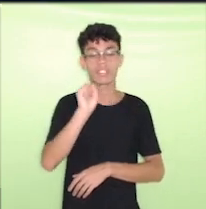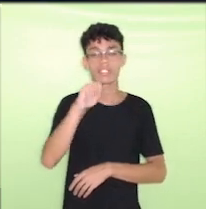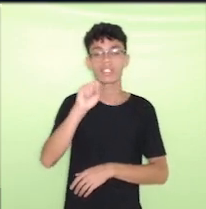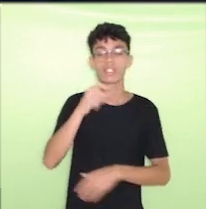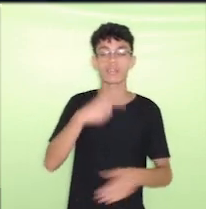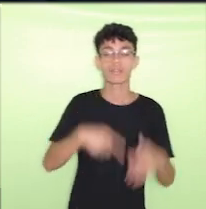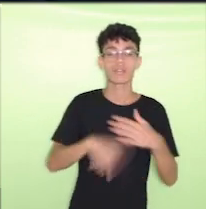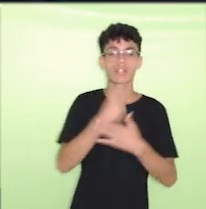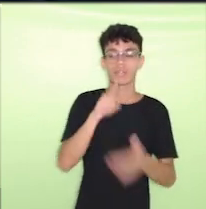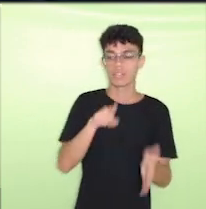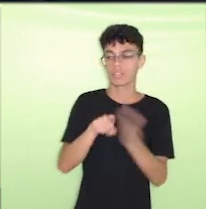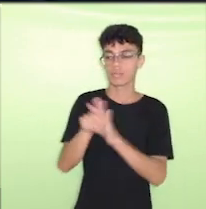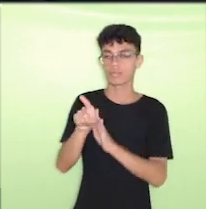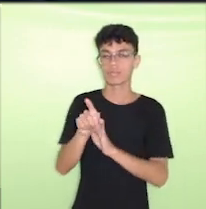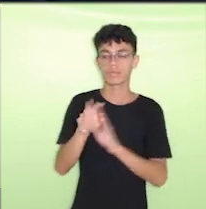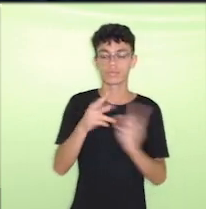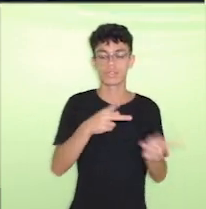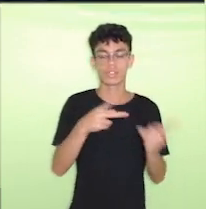primeiras perguntas